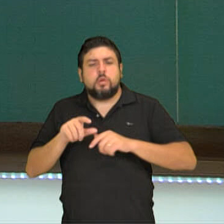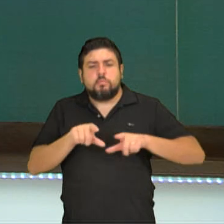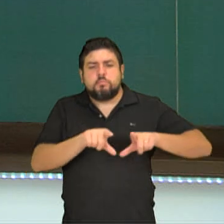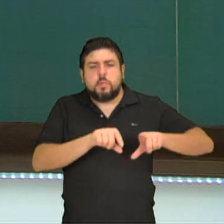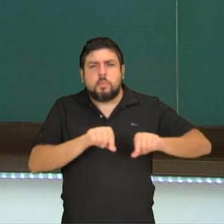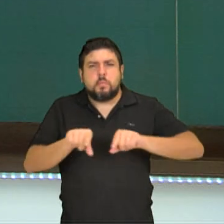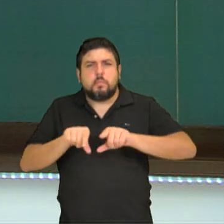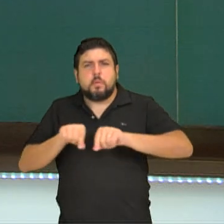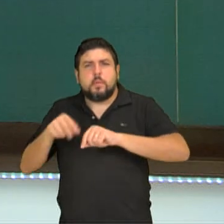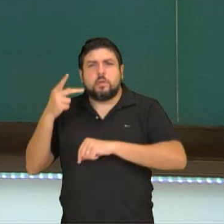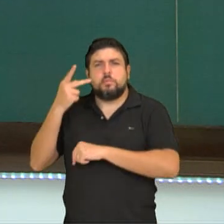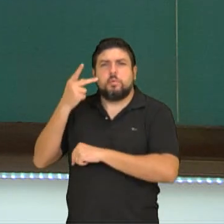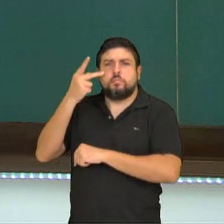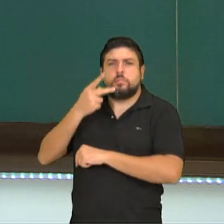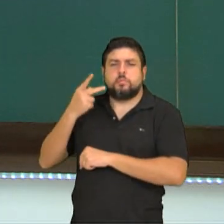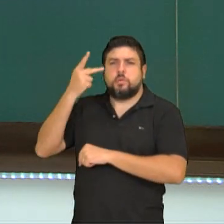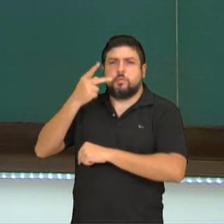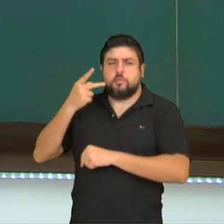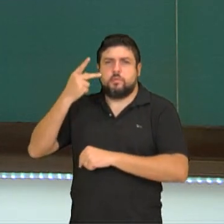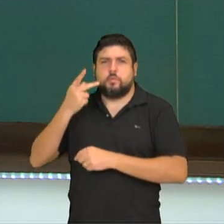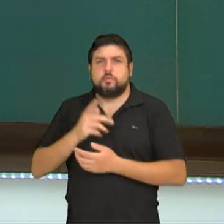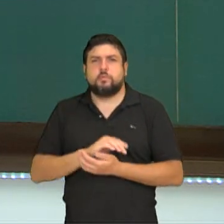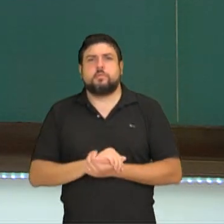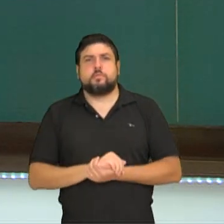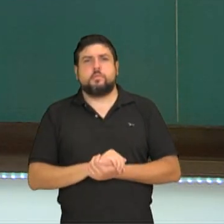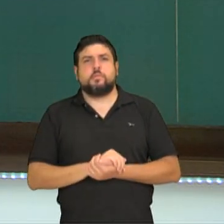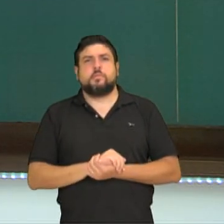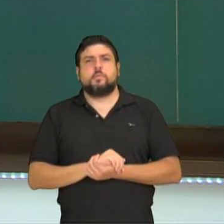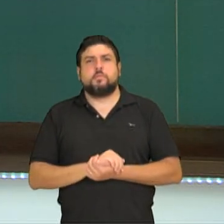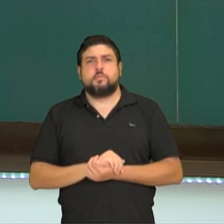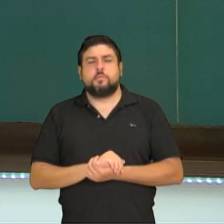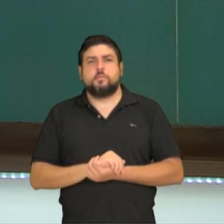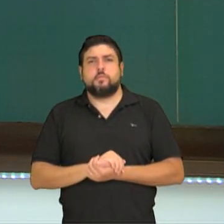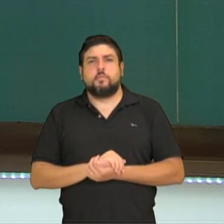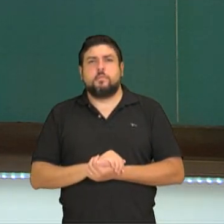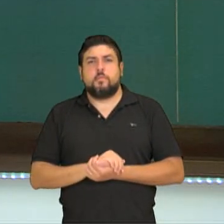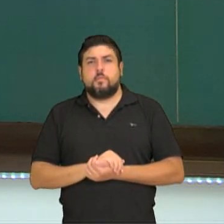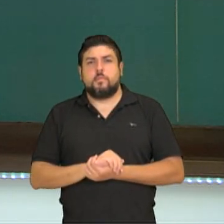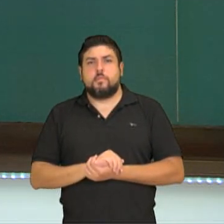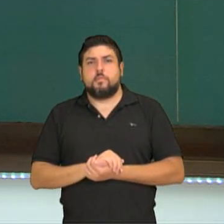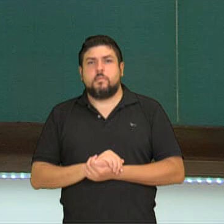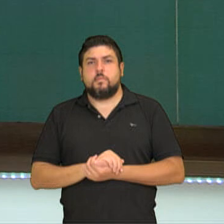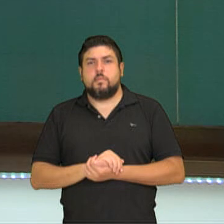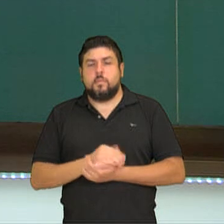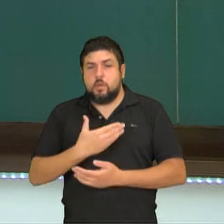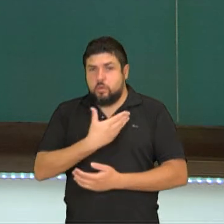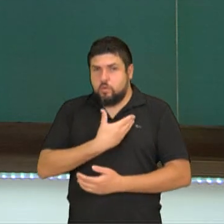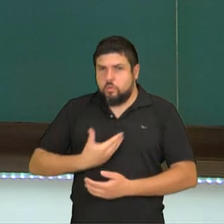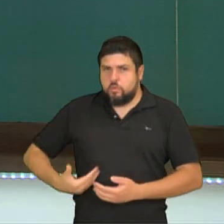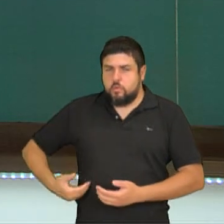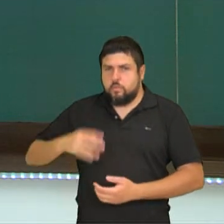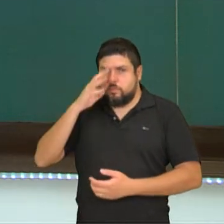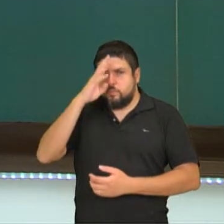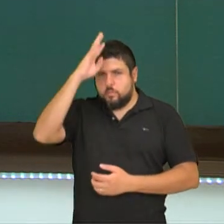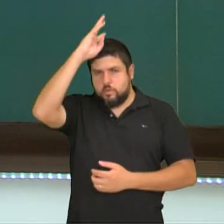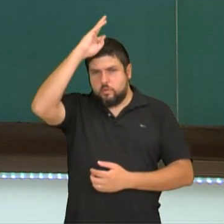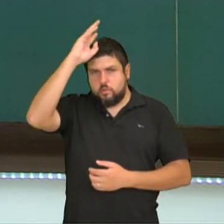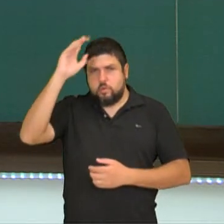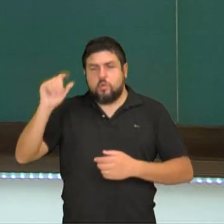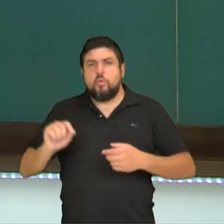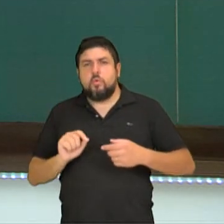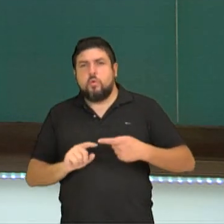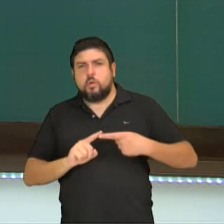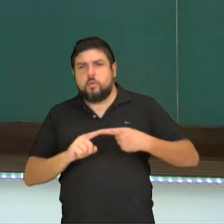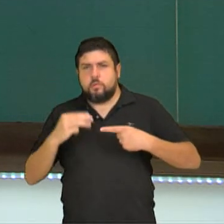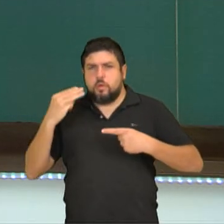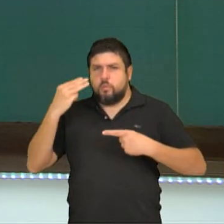cargos públicos, por assim dizer, Então, o governo romano ele vai ser exercido por magistrados,